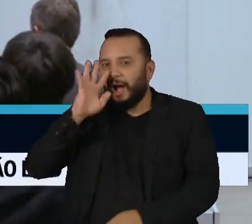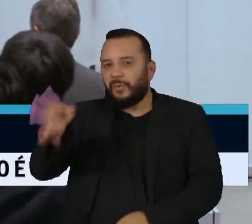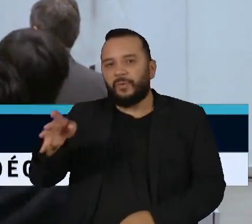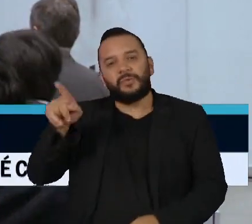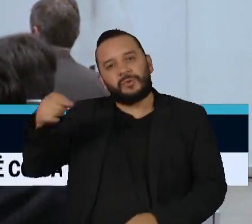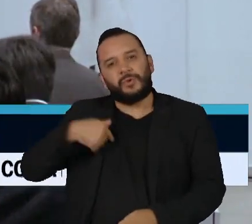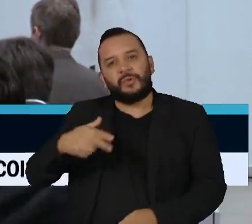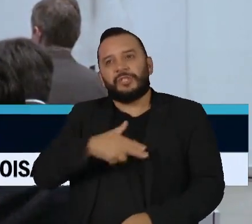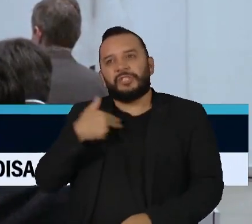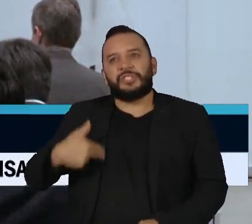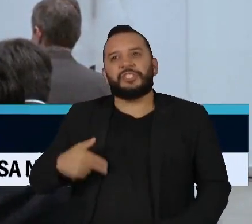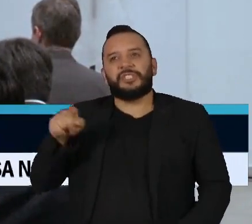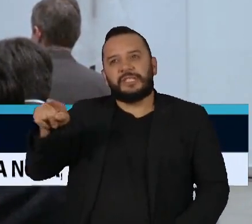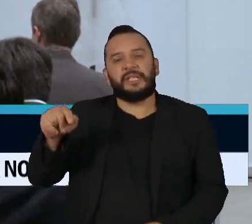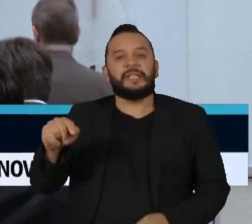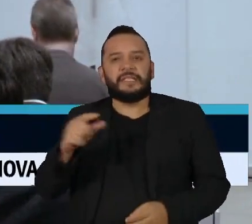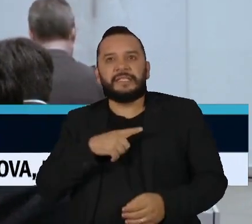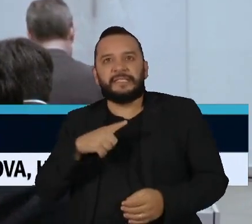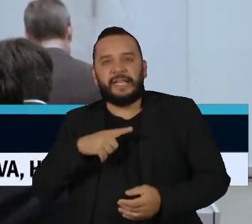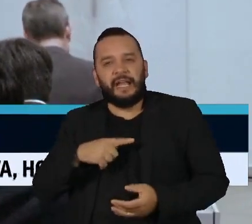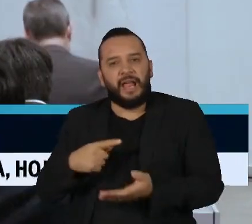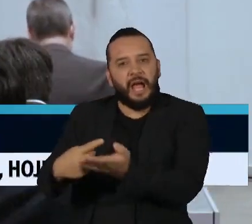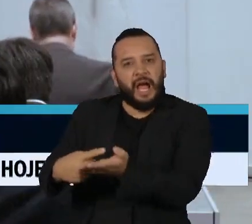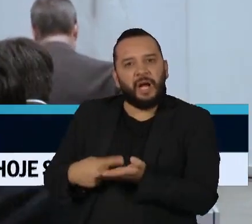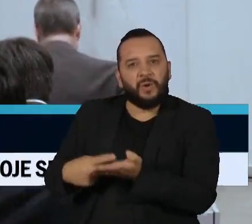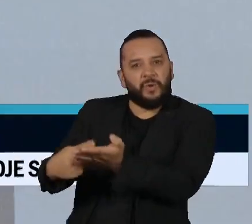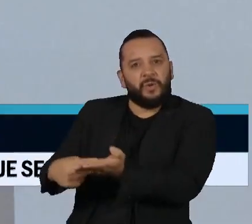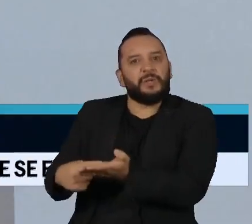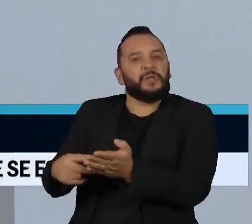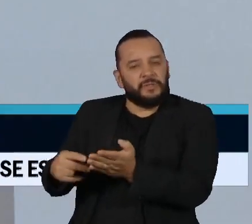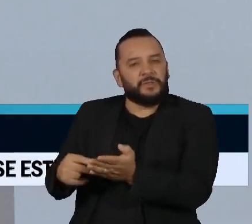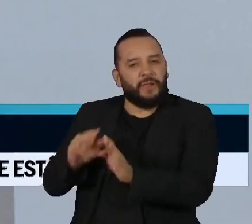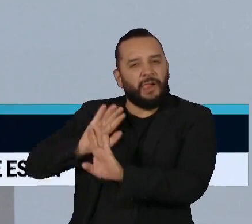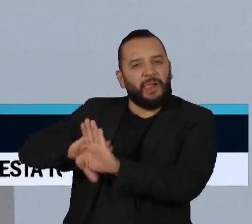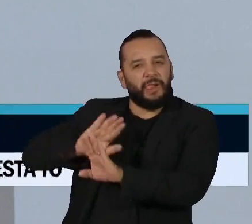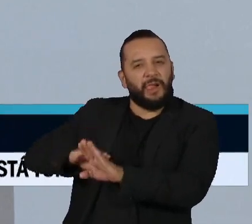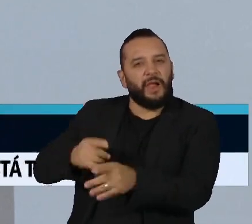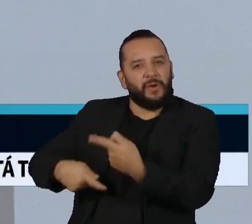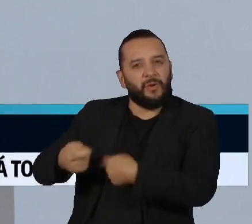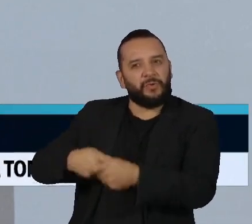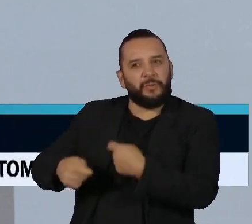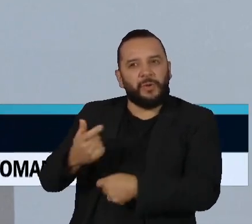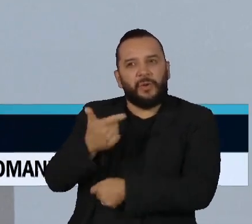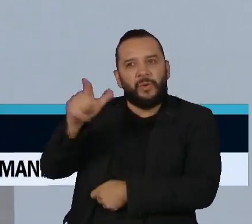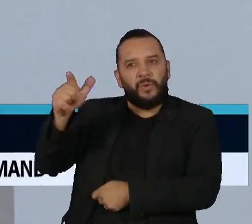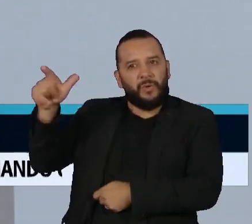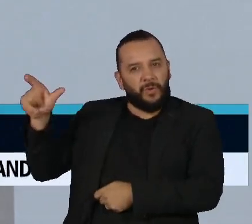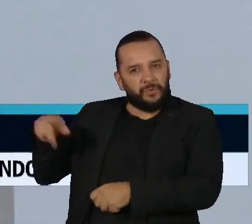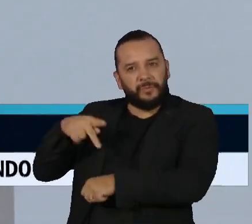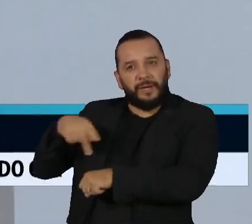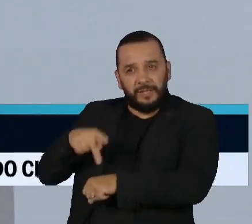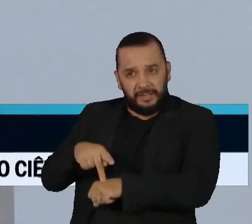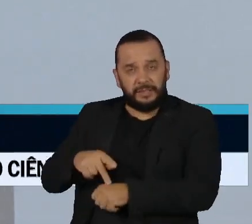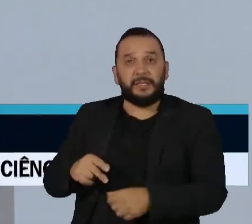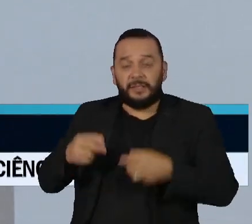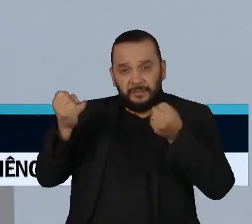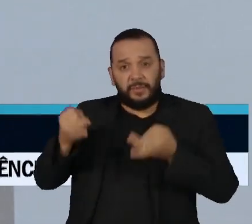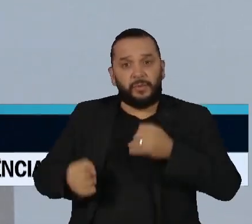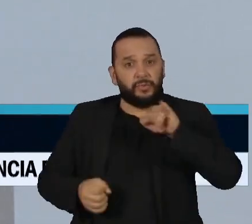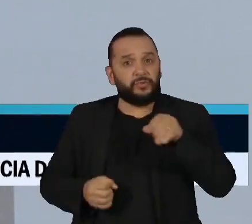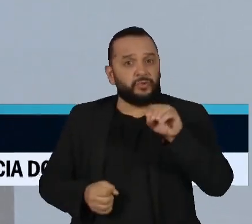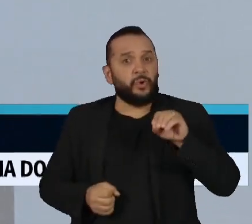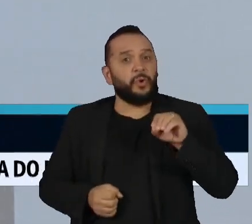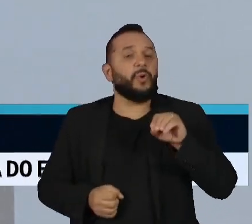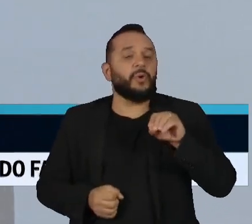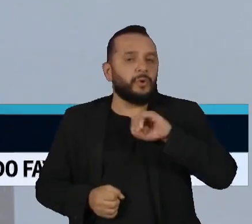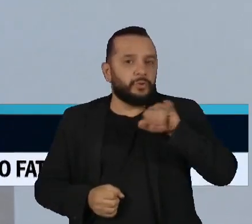o que chamou de coerção econômica na relação com outros países. Ela disse que o governo de Joe Biden discute medidas contra isso